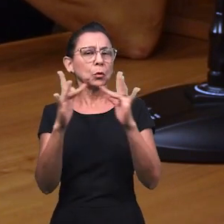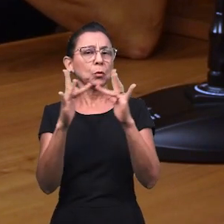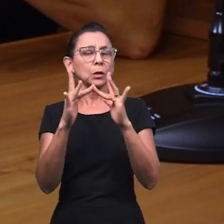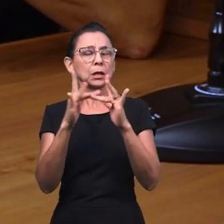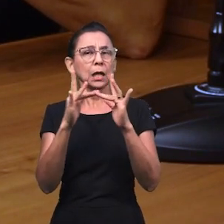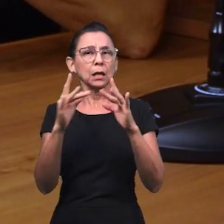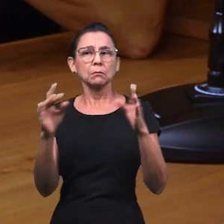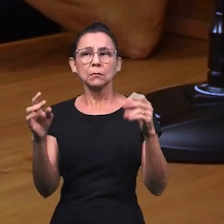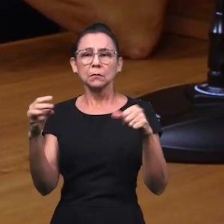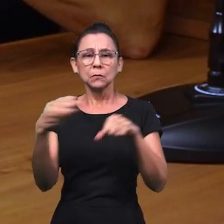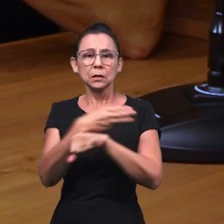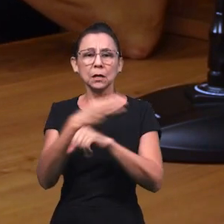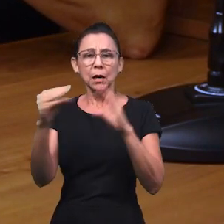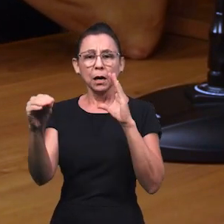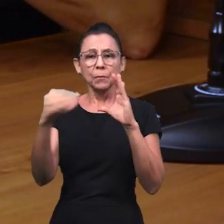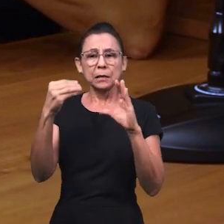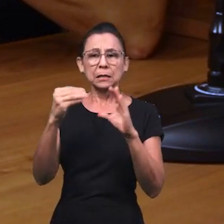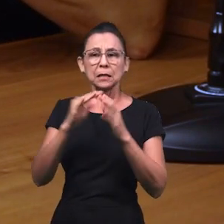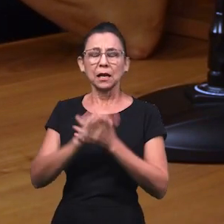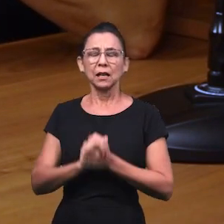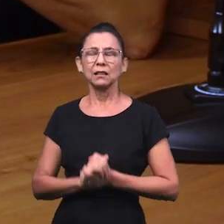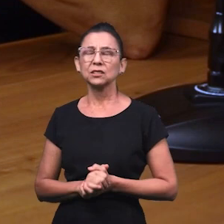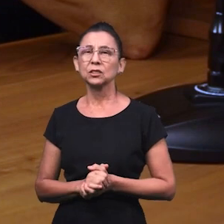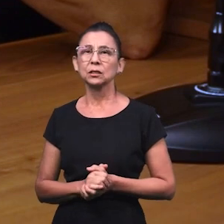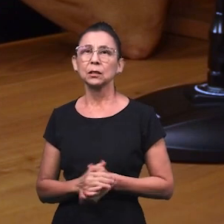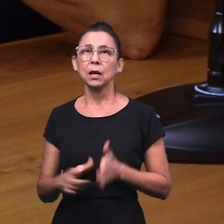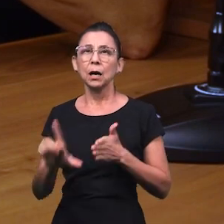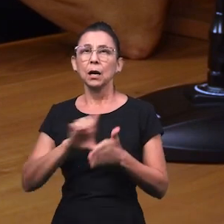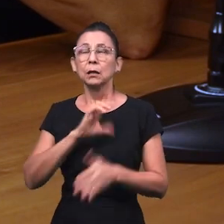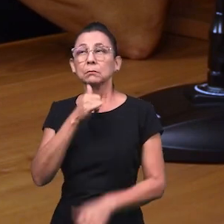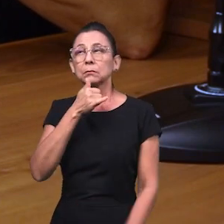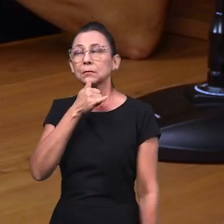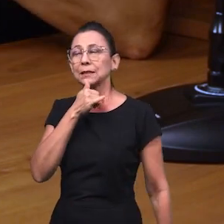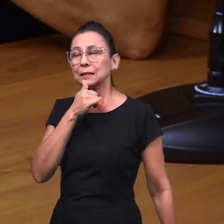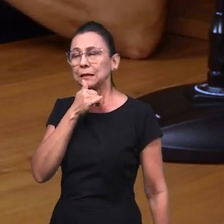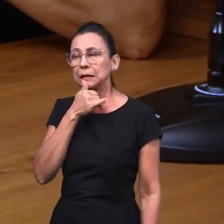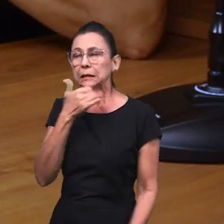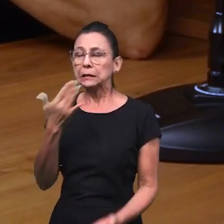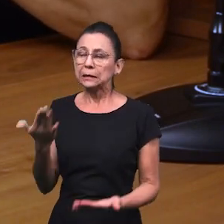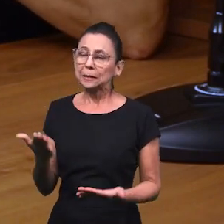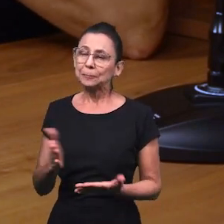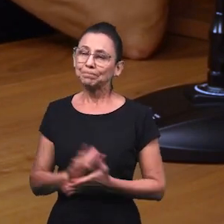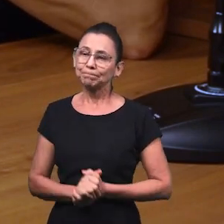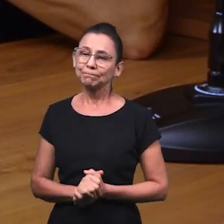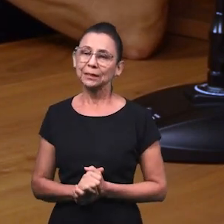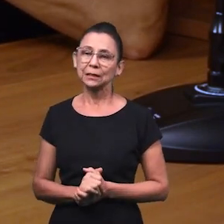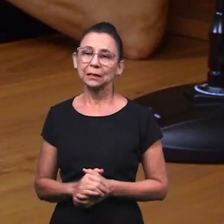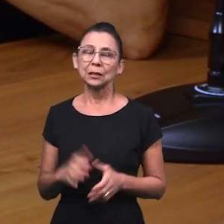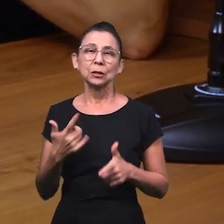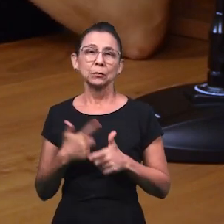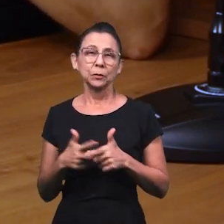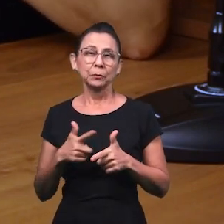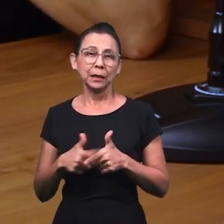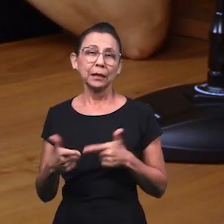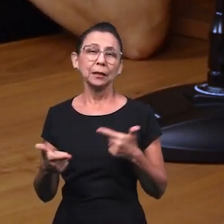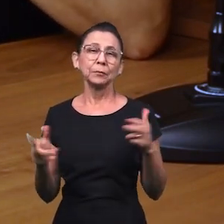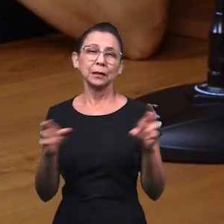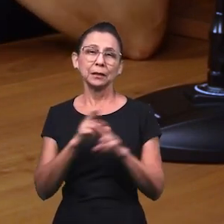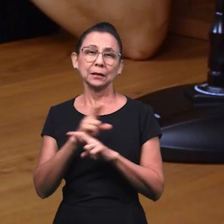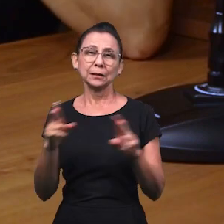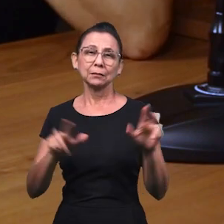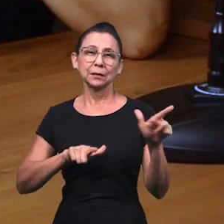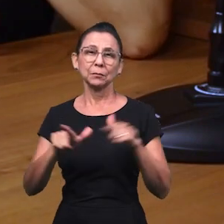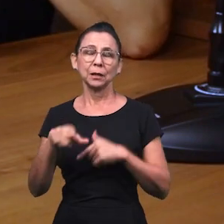e me mandou uma mensagem pelo WhatsApp. E eu estava triste por uma situação. Aí eu conversando com